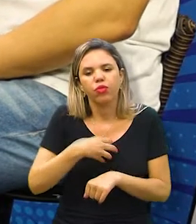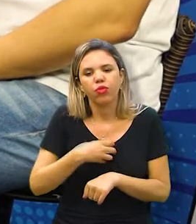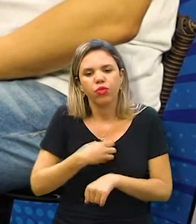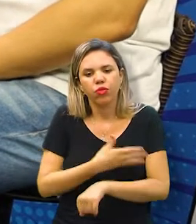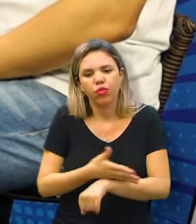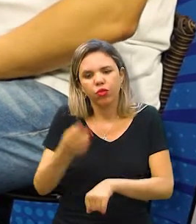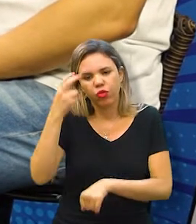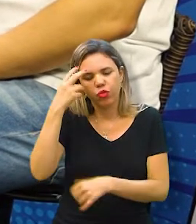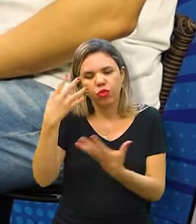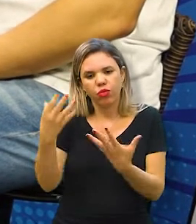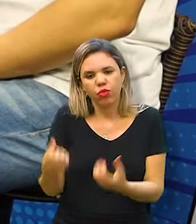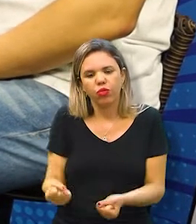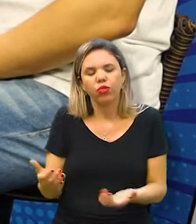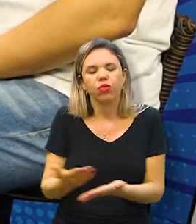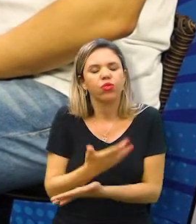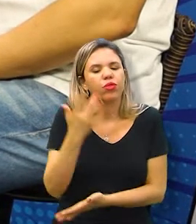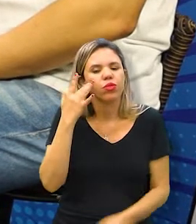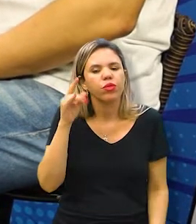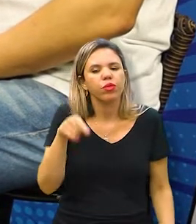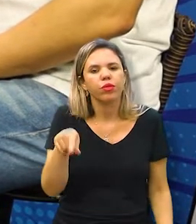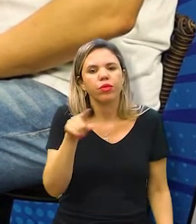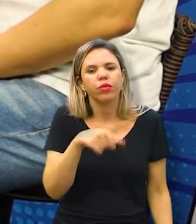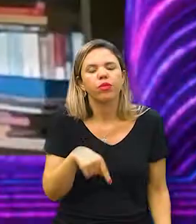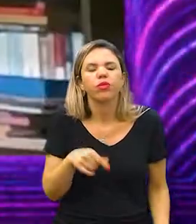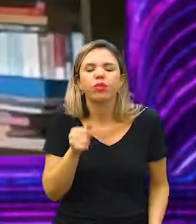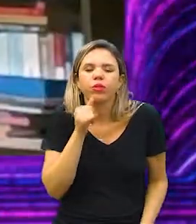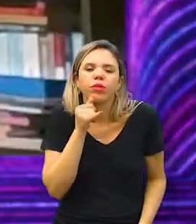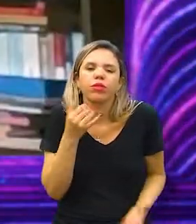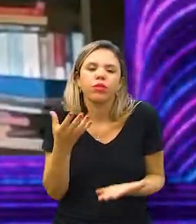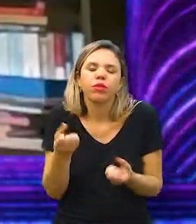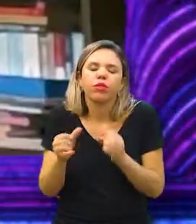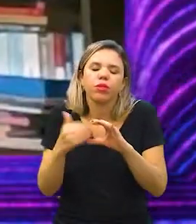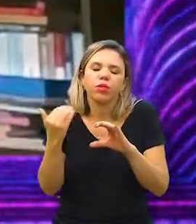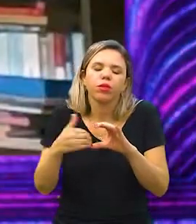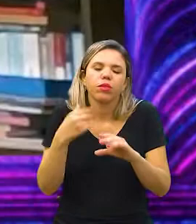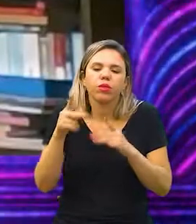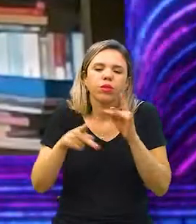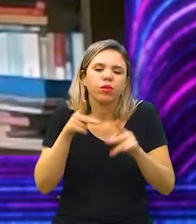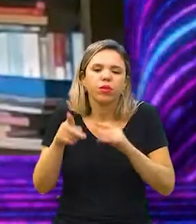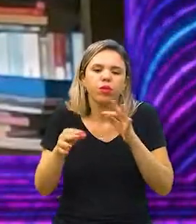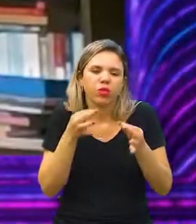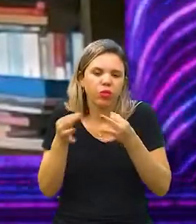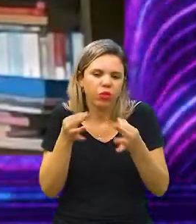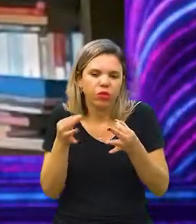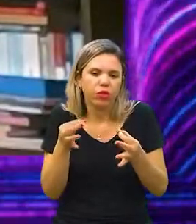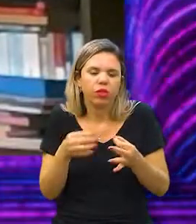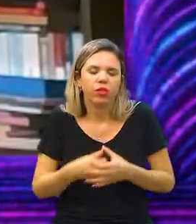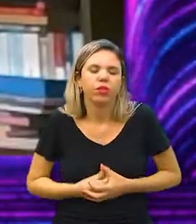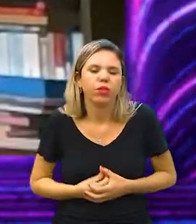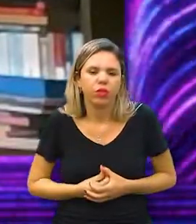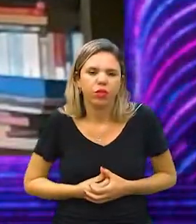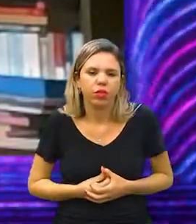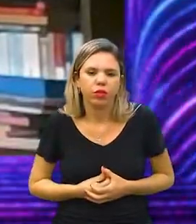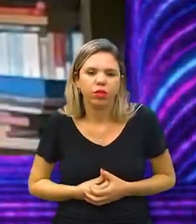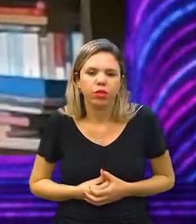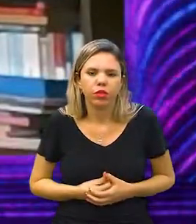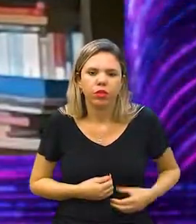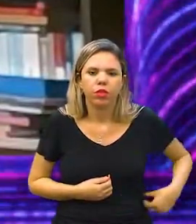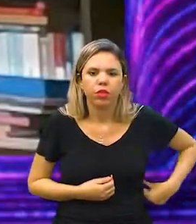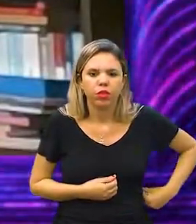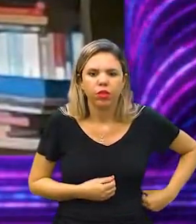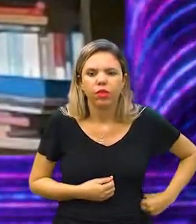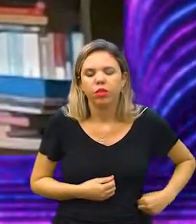A aceitação do livro, como é que você está recebendo aí as críticas? Olha,